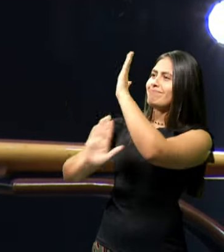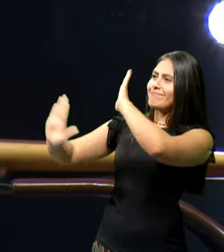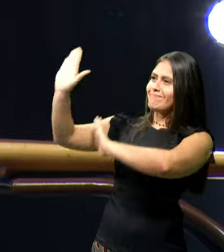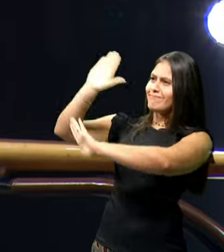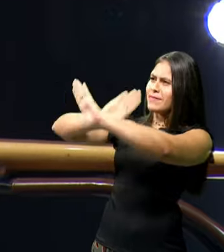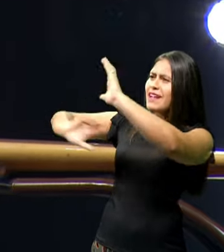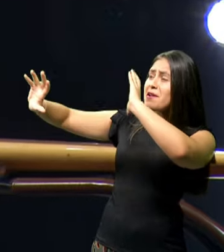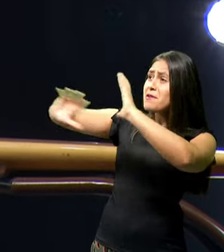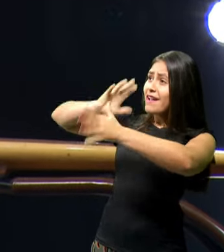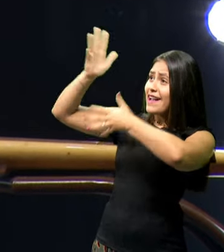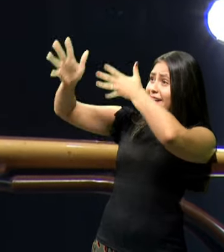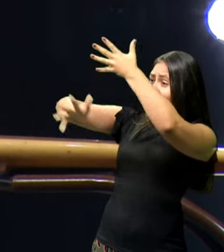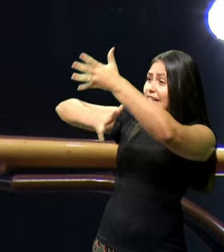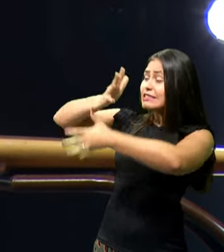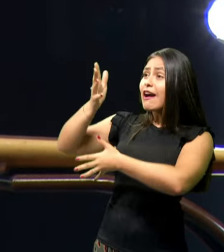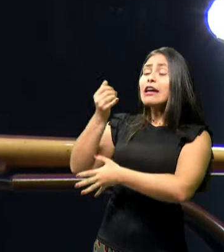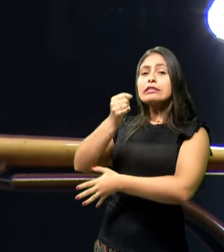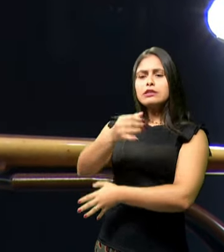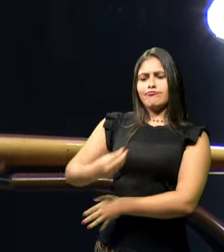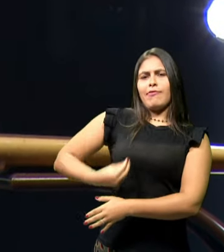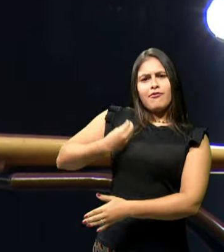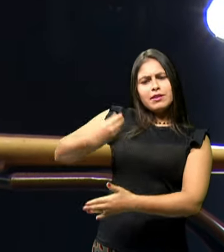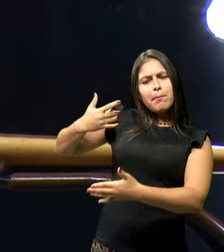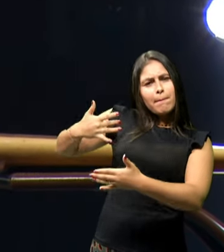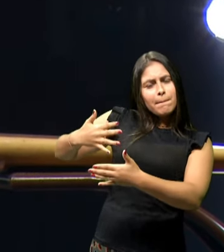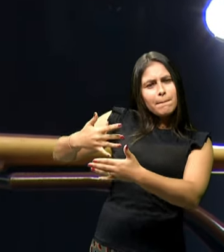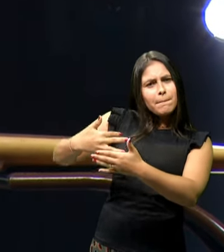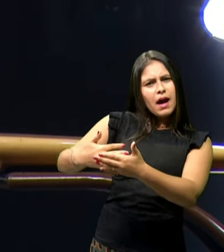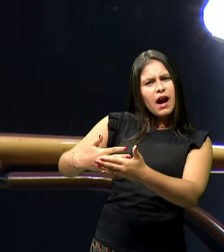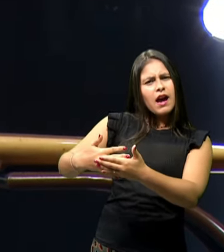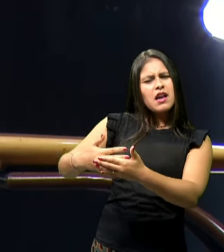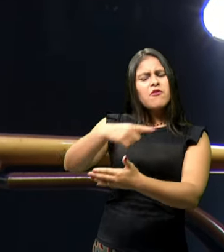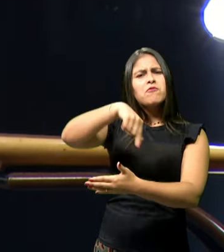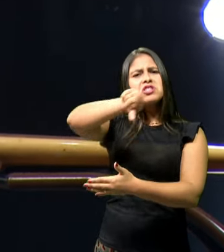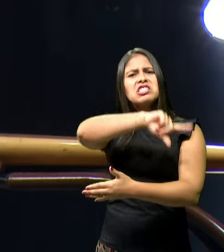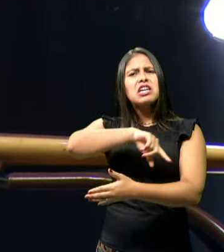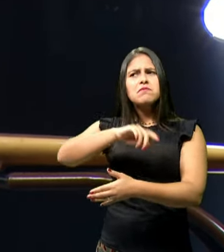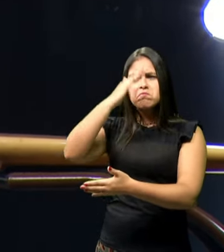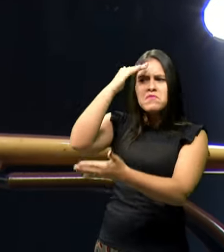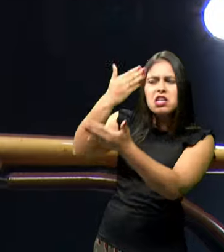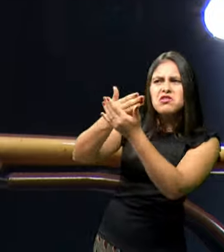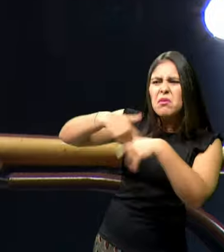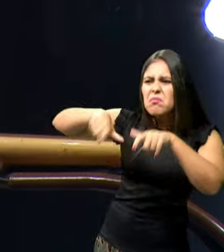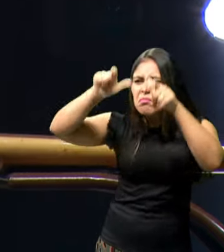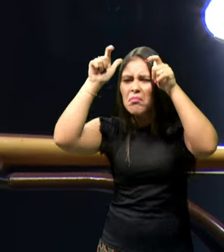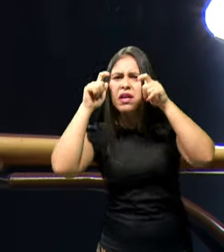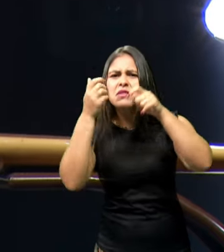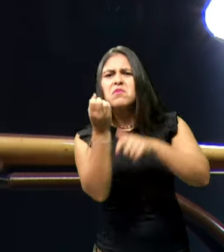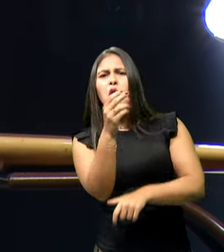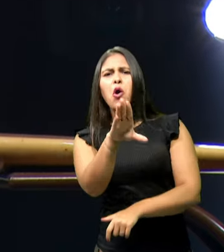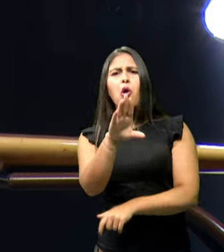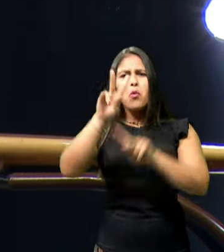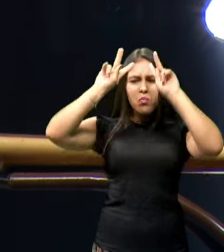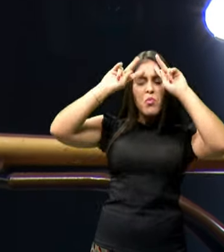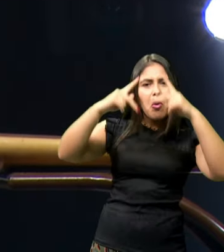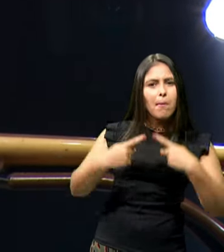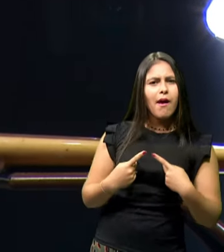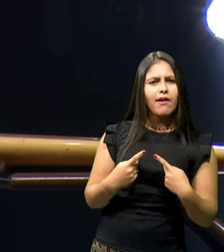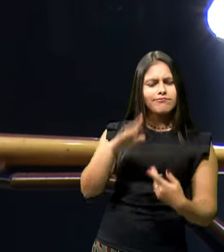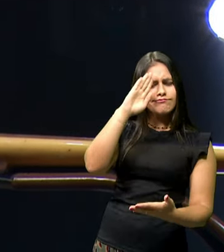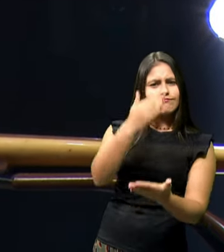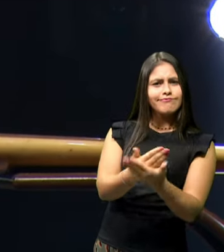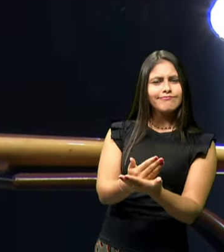Deus enquanto eu viver. Não confieis em príncipes, nem nos filhos dos homens,